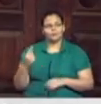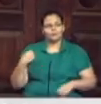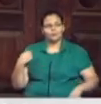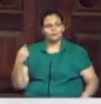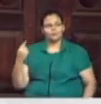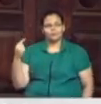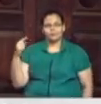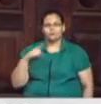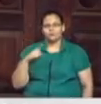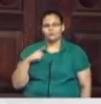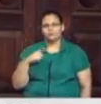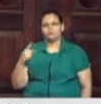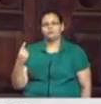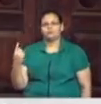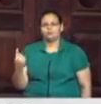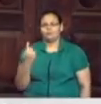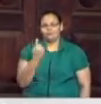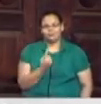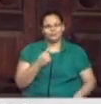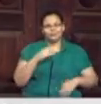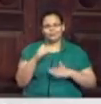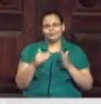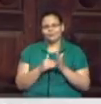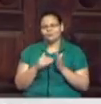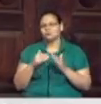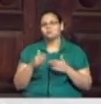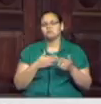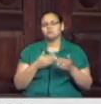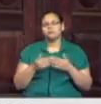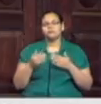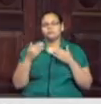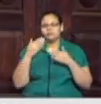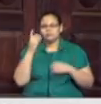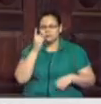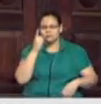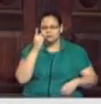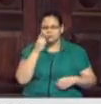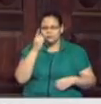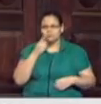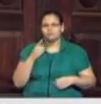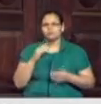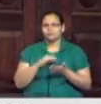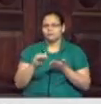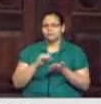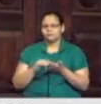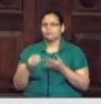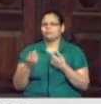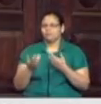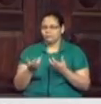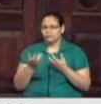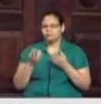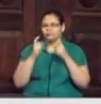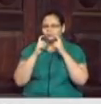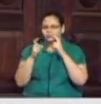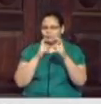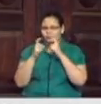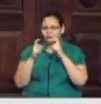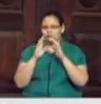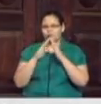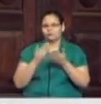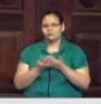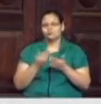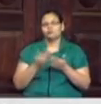está à disposição de todo e qualquer deputado ou deputada que queira ir à secretaria discutir uma questão específica de uma escola,